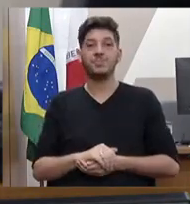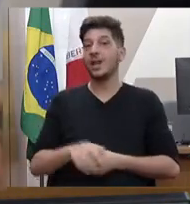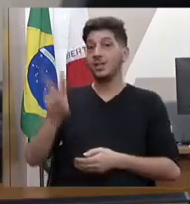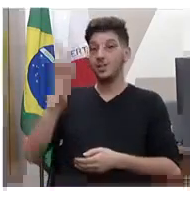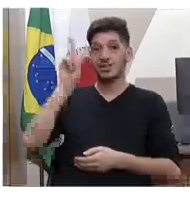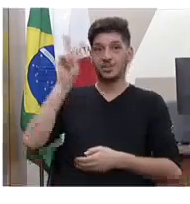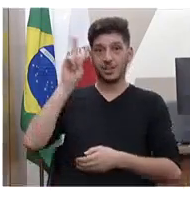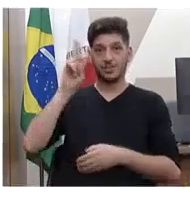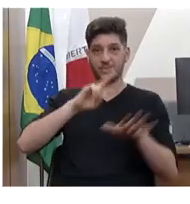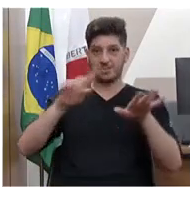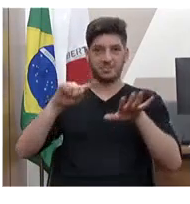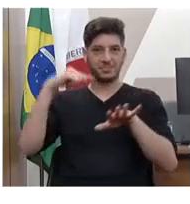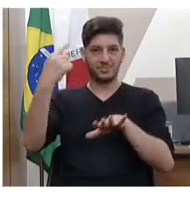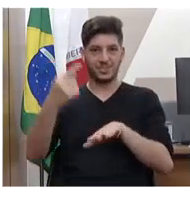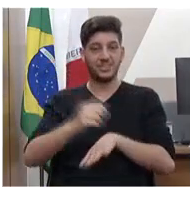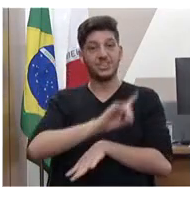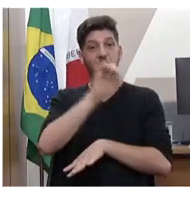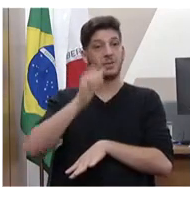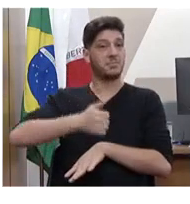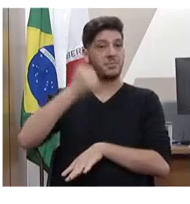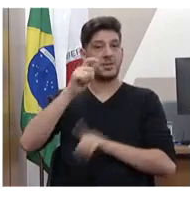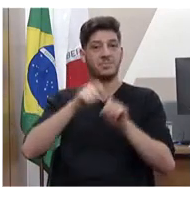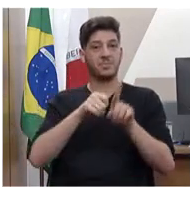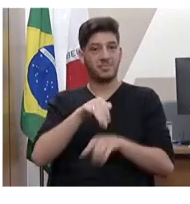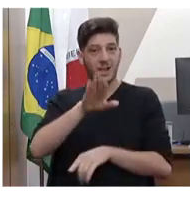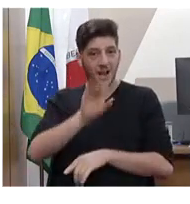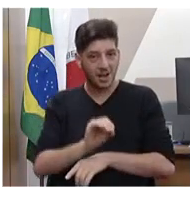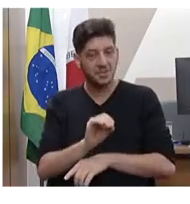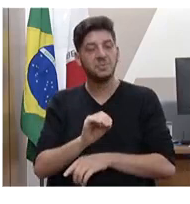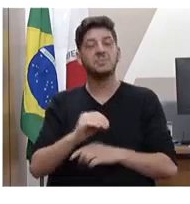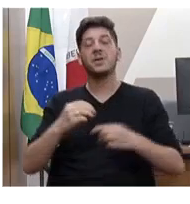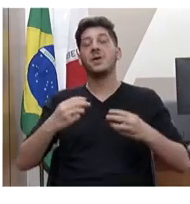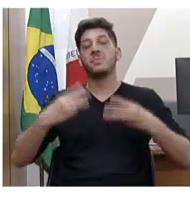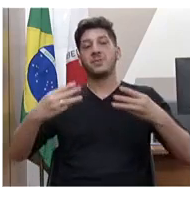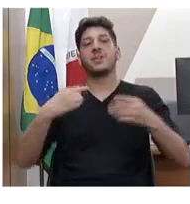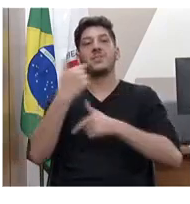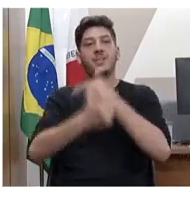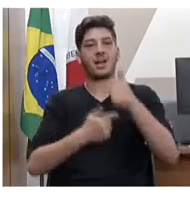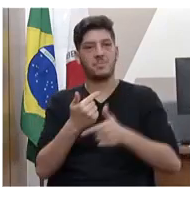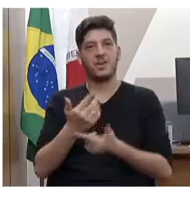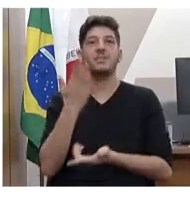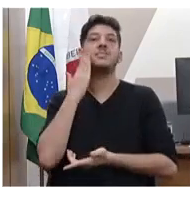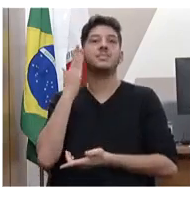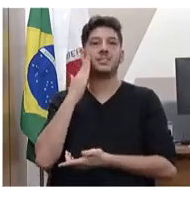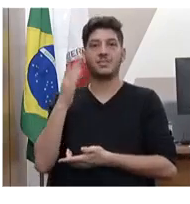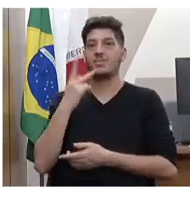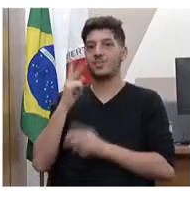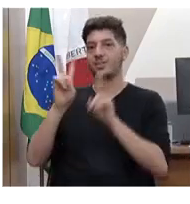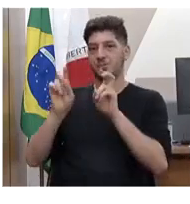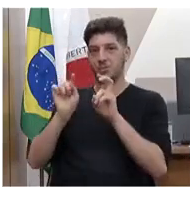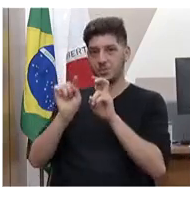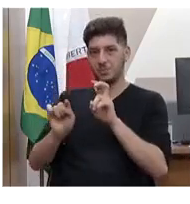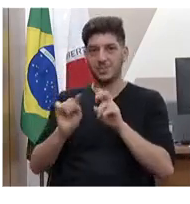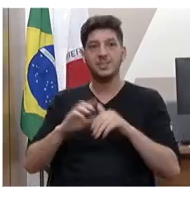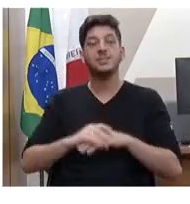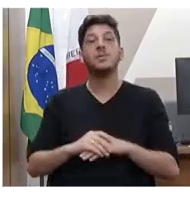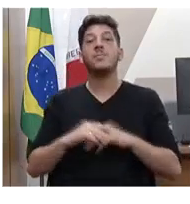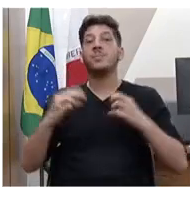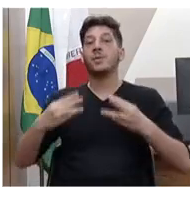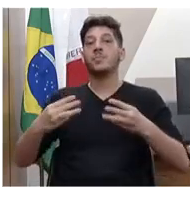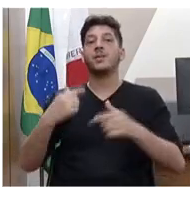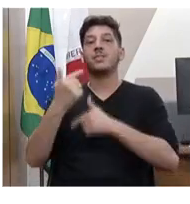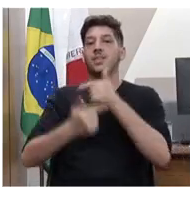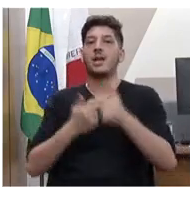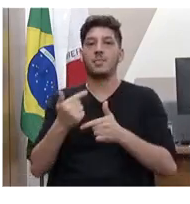o primeiro de maio e o Ministério do Trabalho Betão e eu sei que você vai falar sobre isso aqui ministério